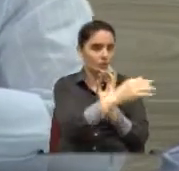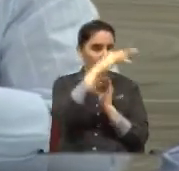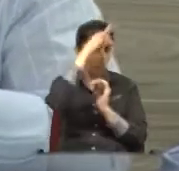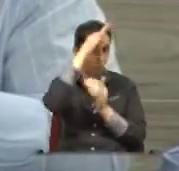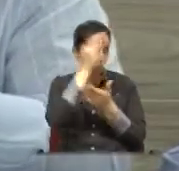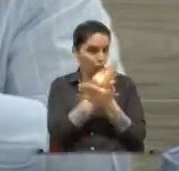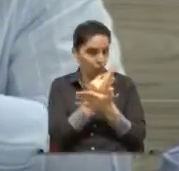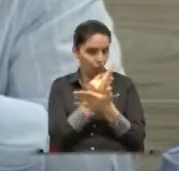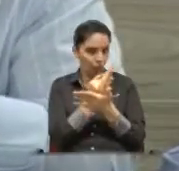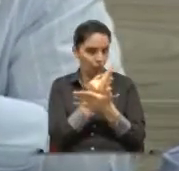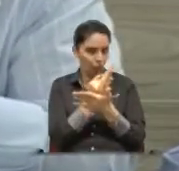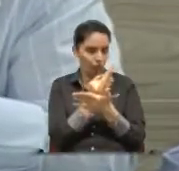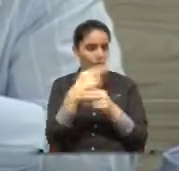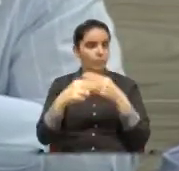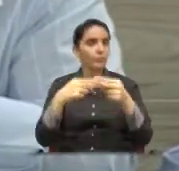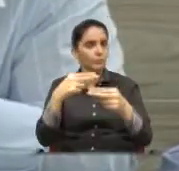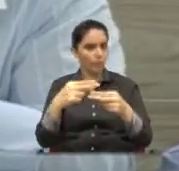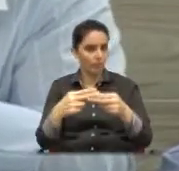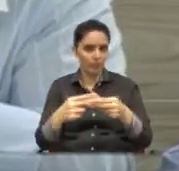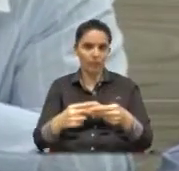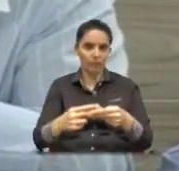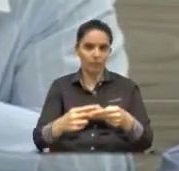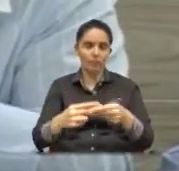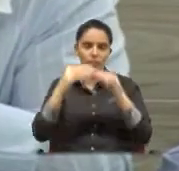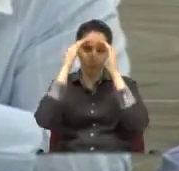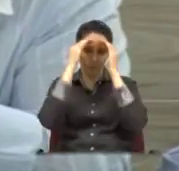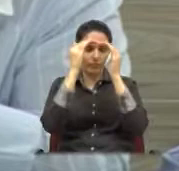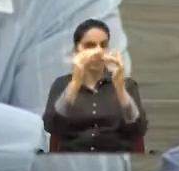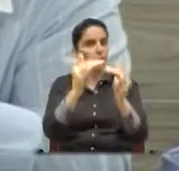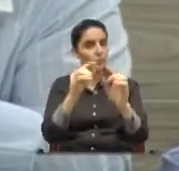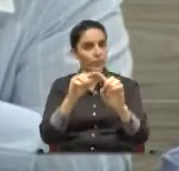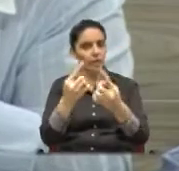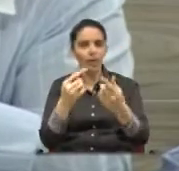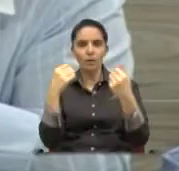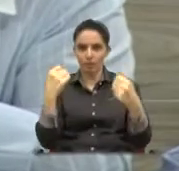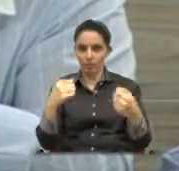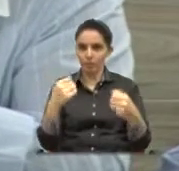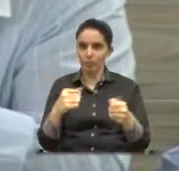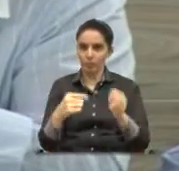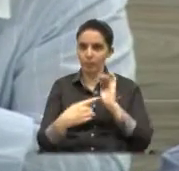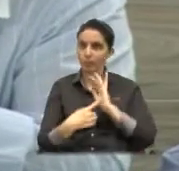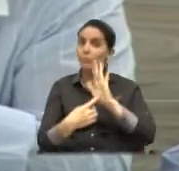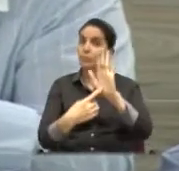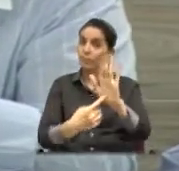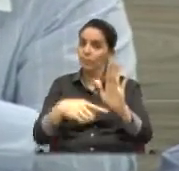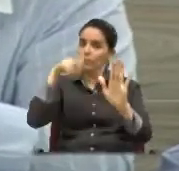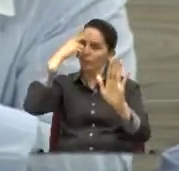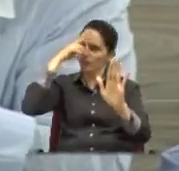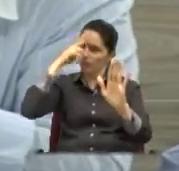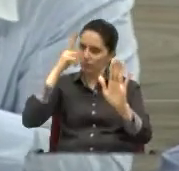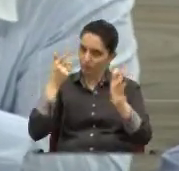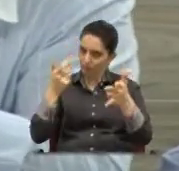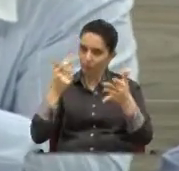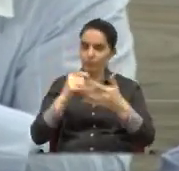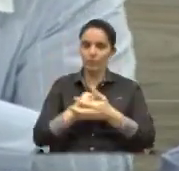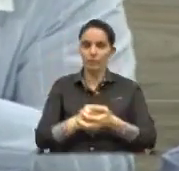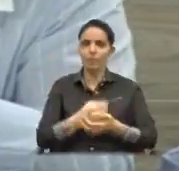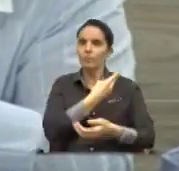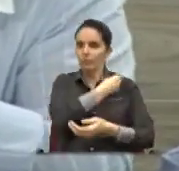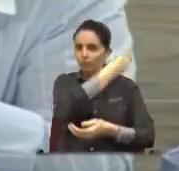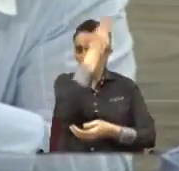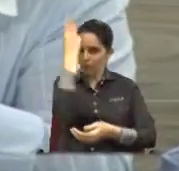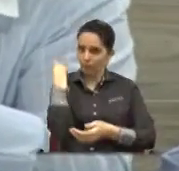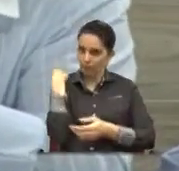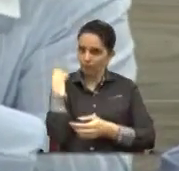respeito em relação a isso, mas determinadas coisas realmente a gente não pode deixar de lembrá-las, e isso é uma delas, né? E